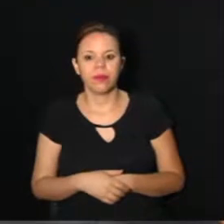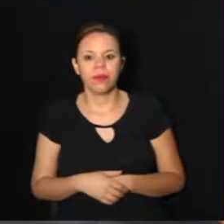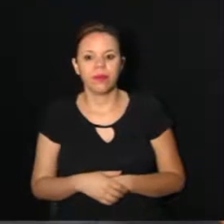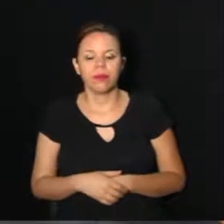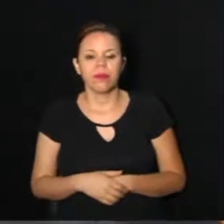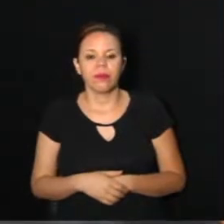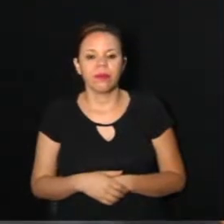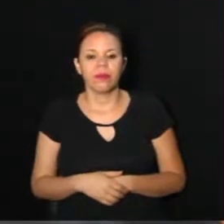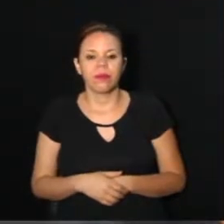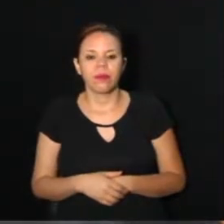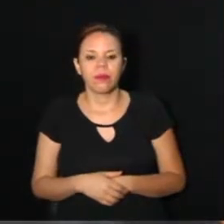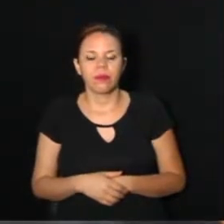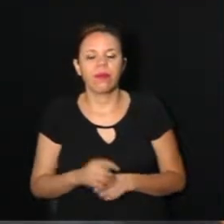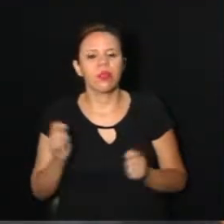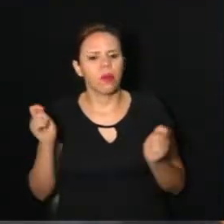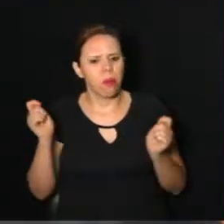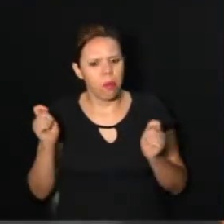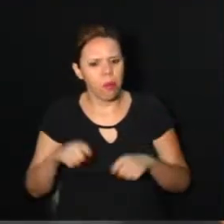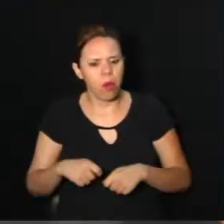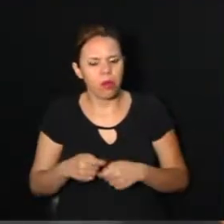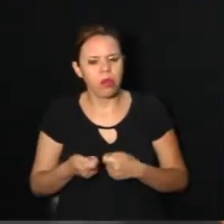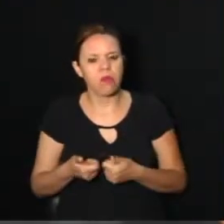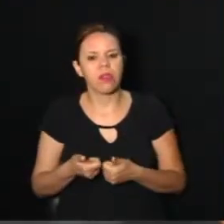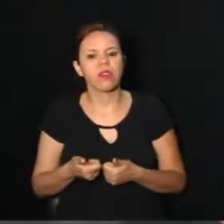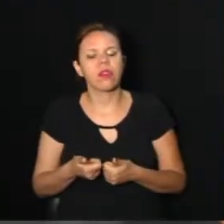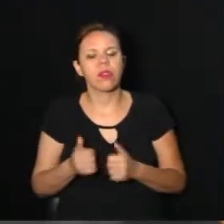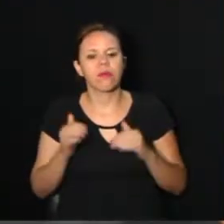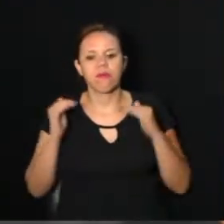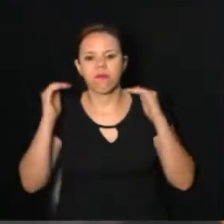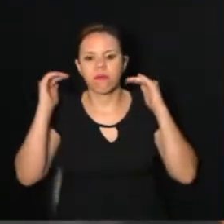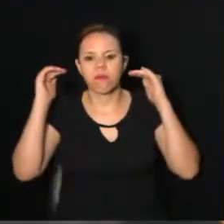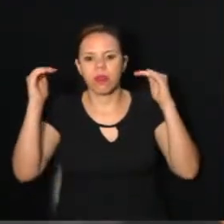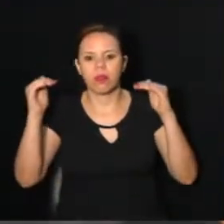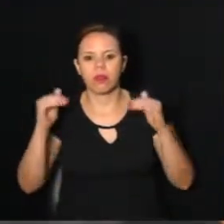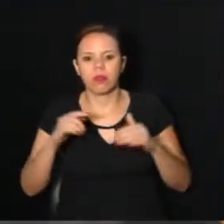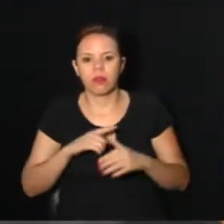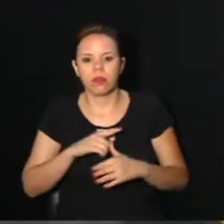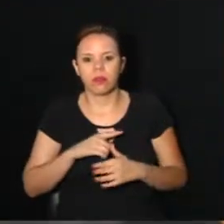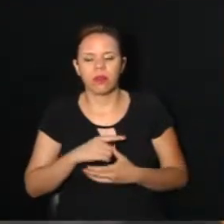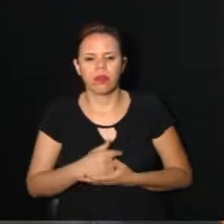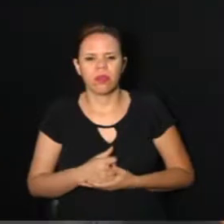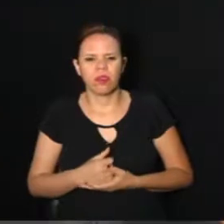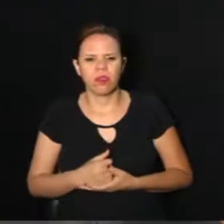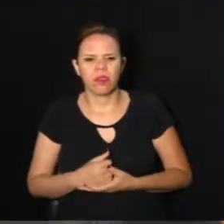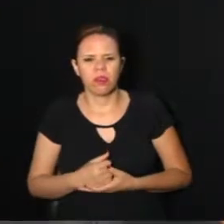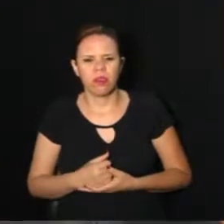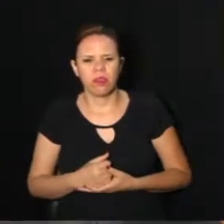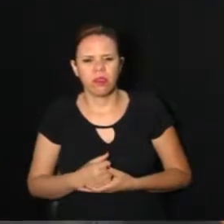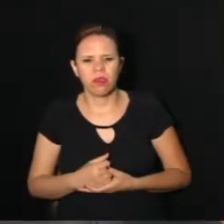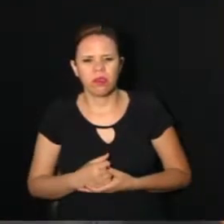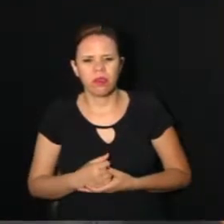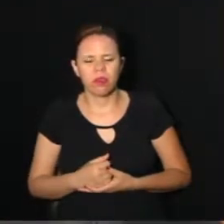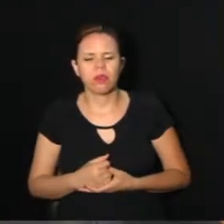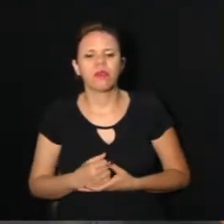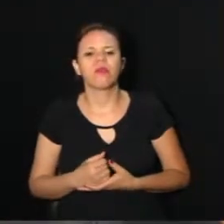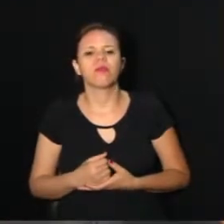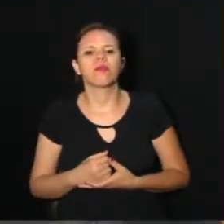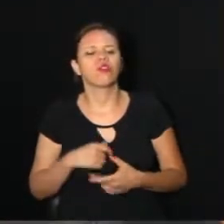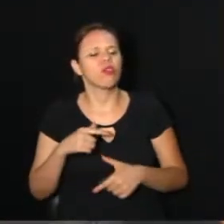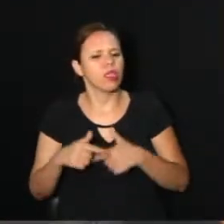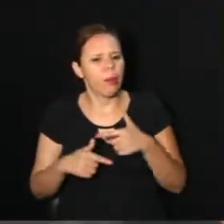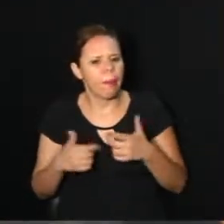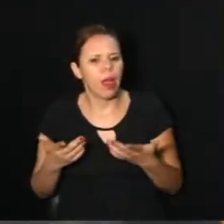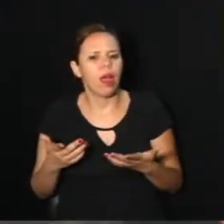dar essa possibilidade de um maior adensamento da mão de obra formal, principalmente,